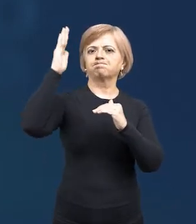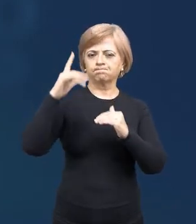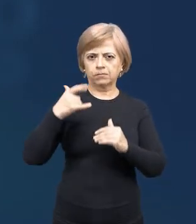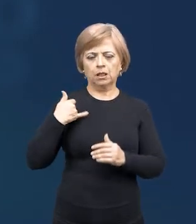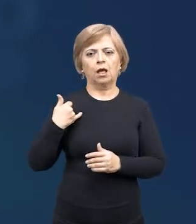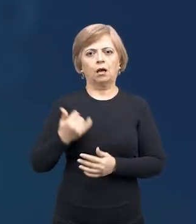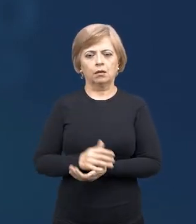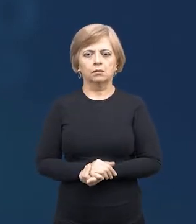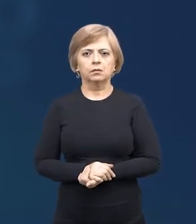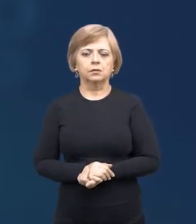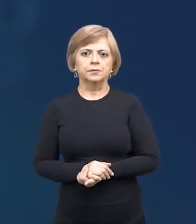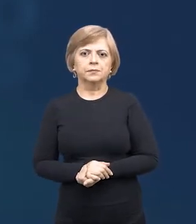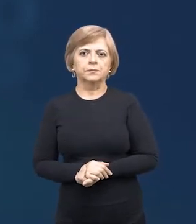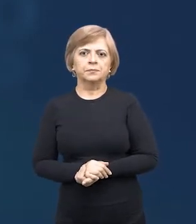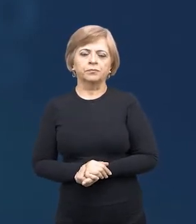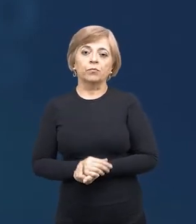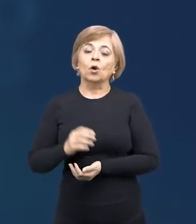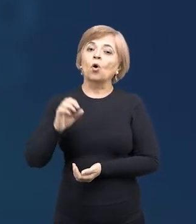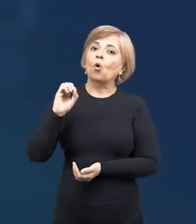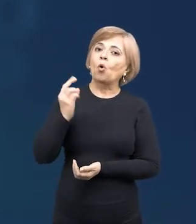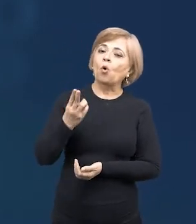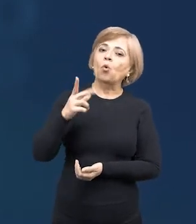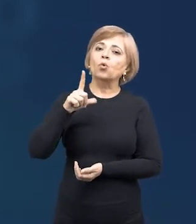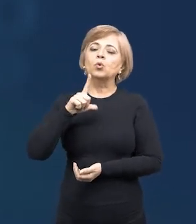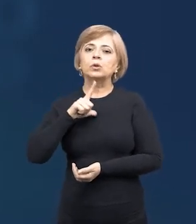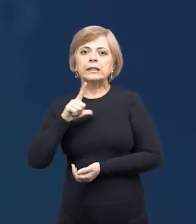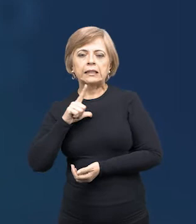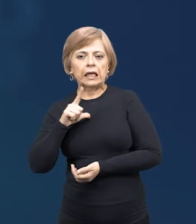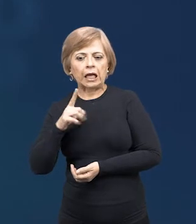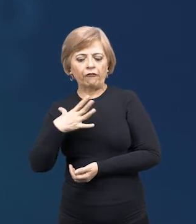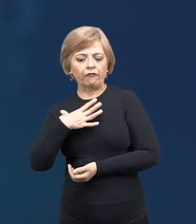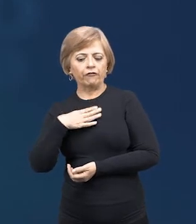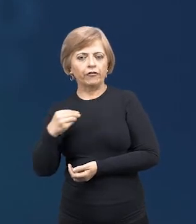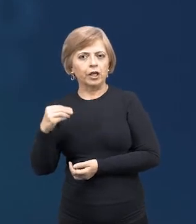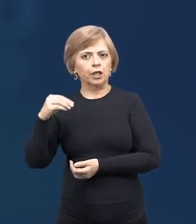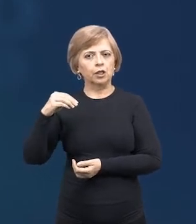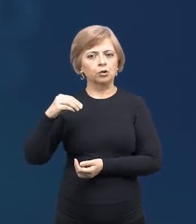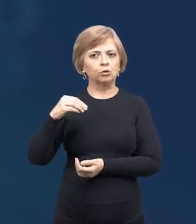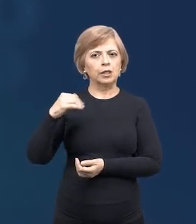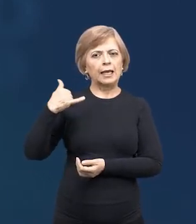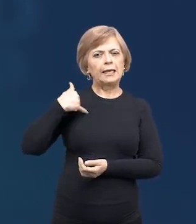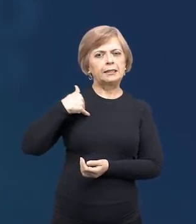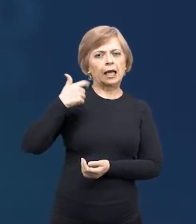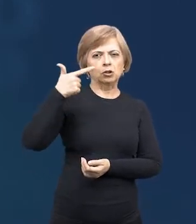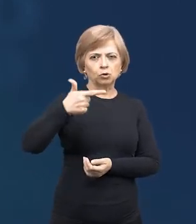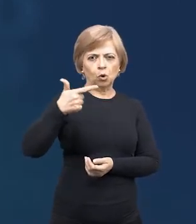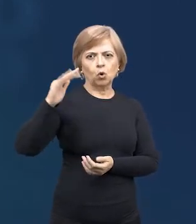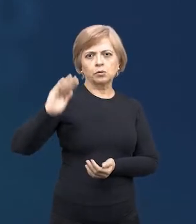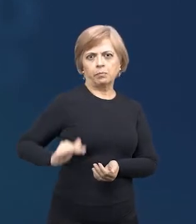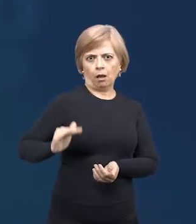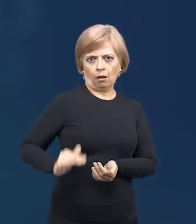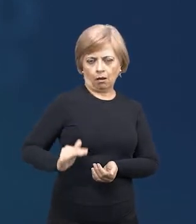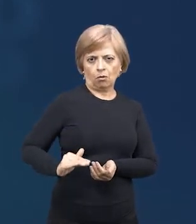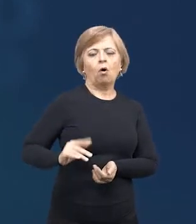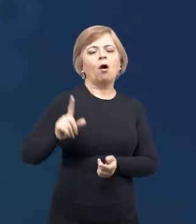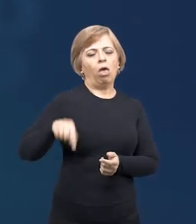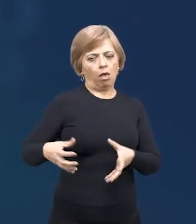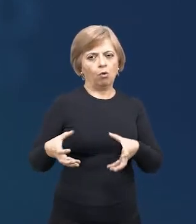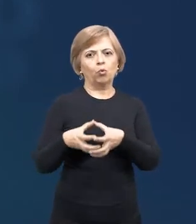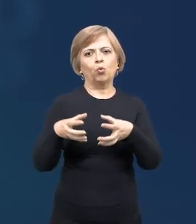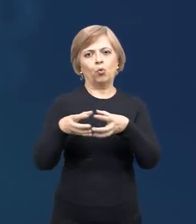anos ou mais, ou possuem filhos menores de 2 anos. Então, é um grupo bastante considerável